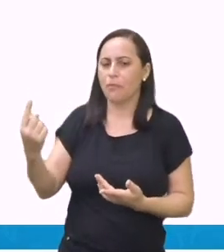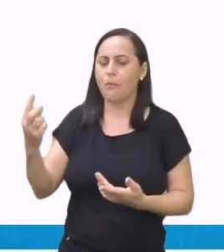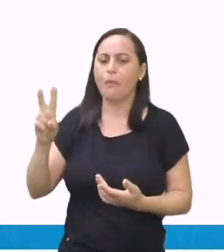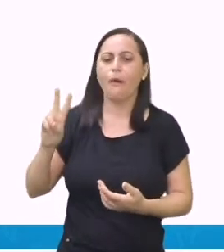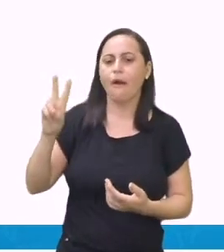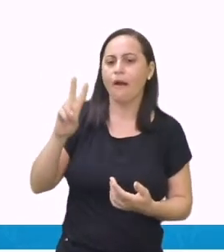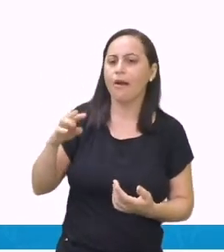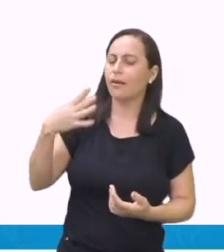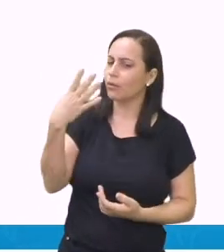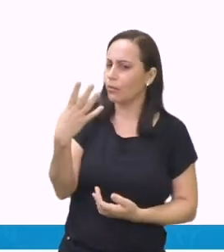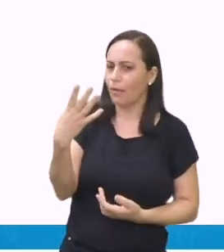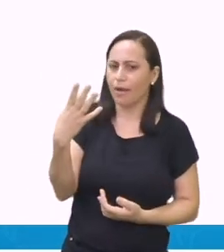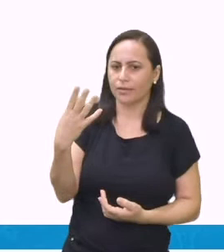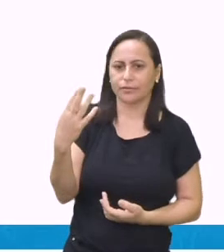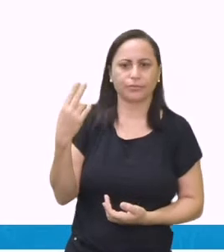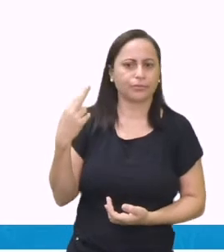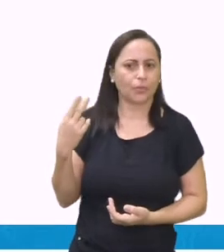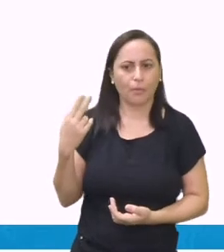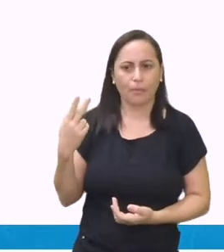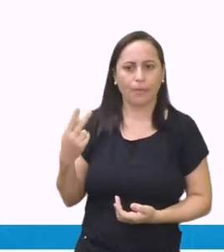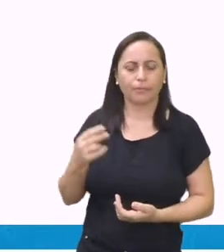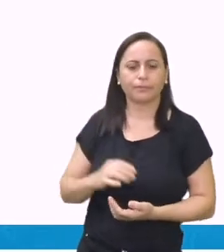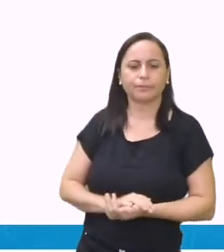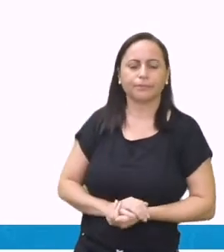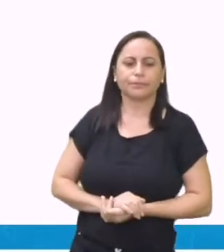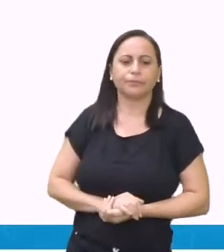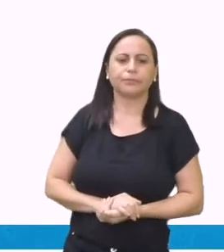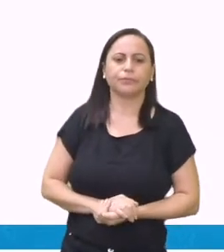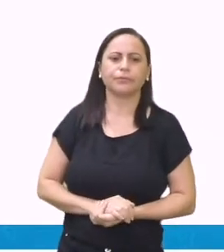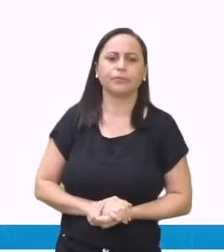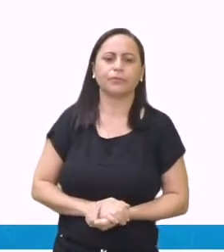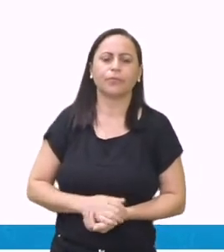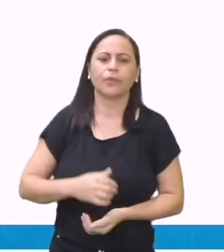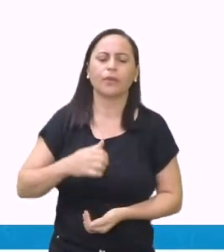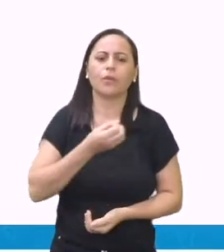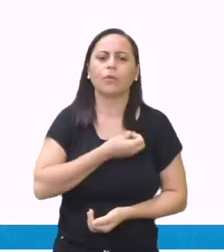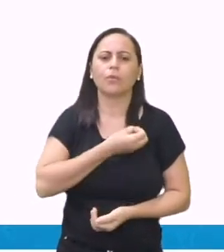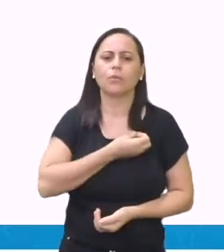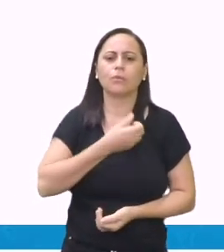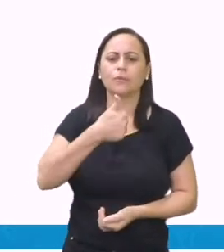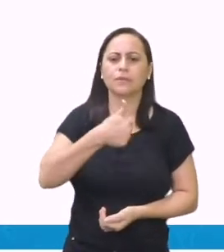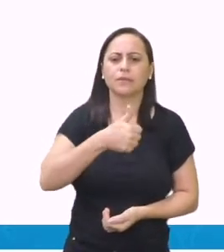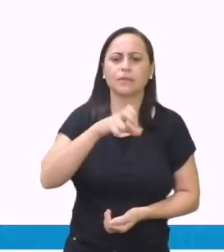4 mesmo. Agora o número